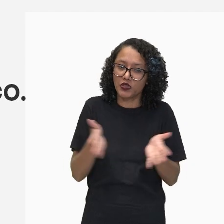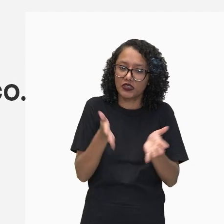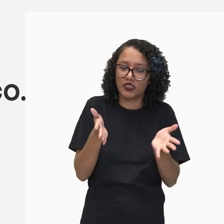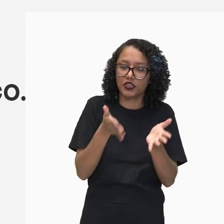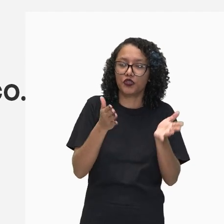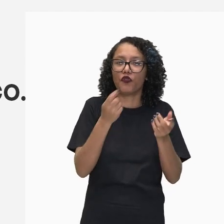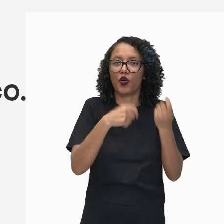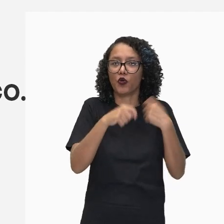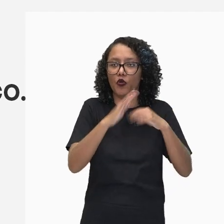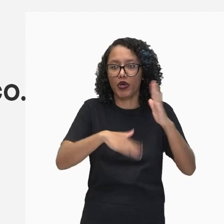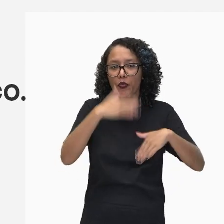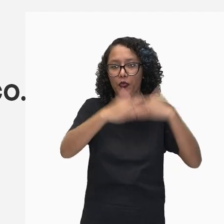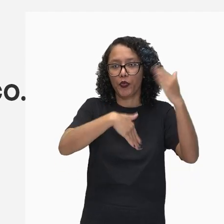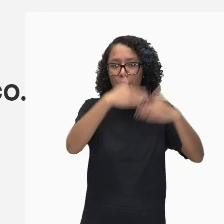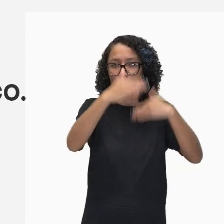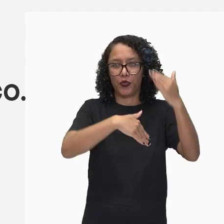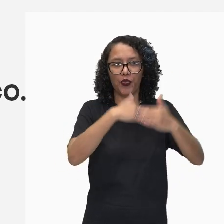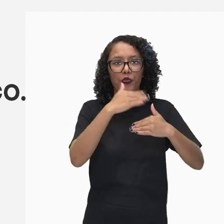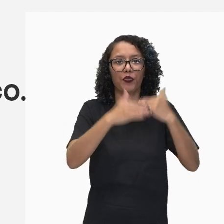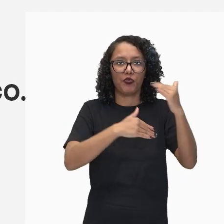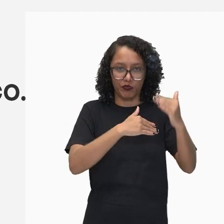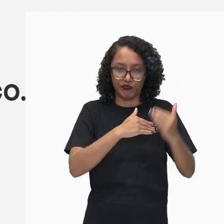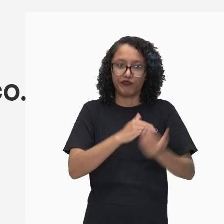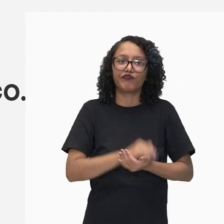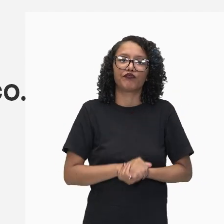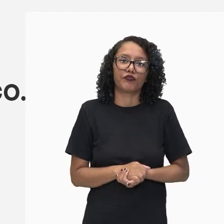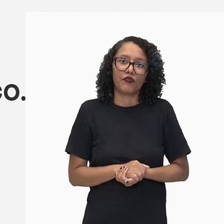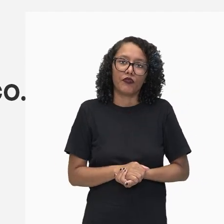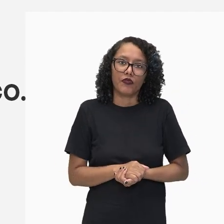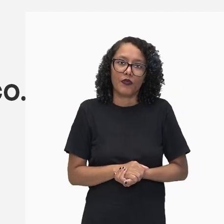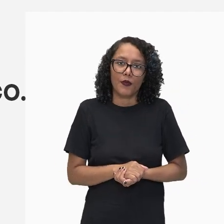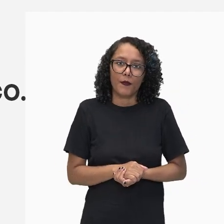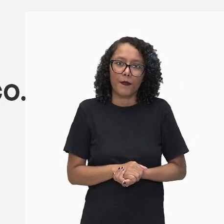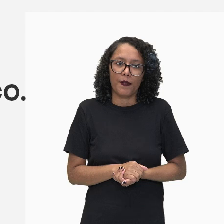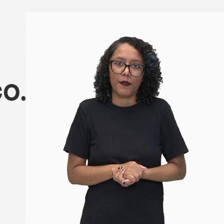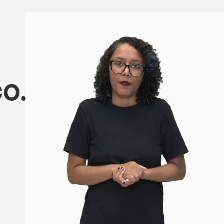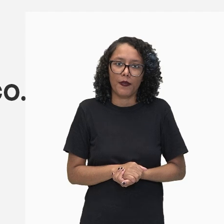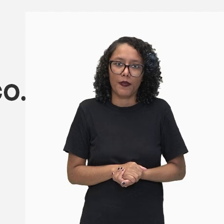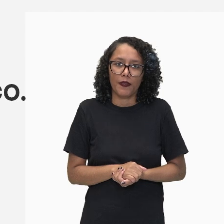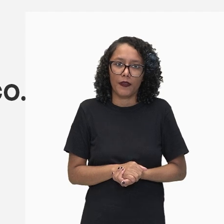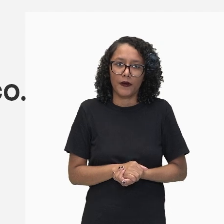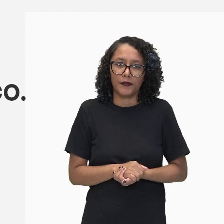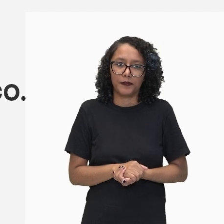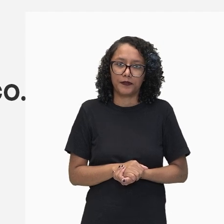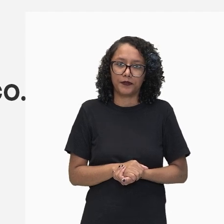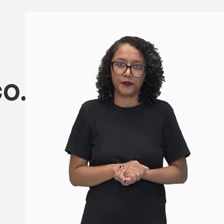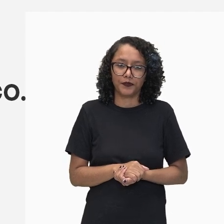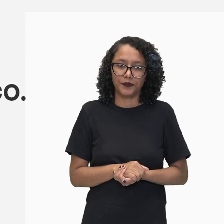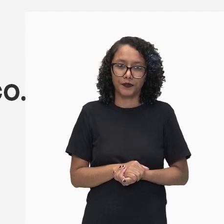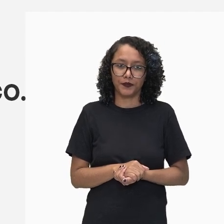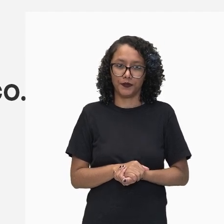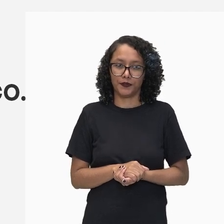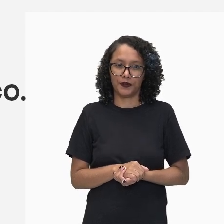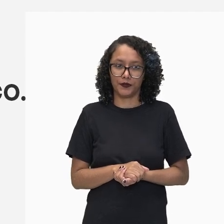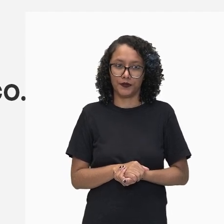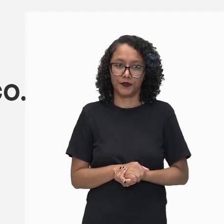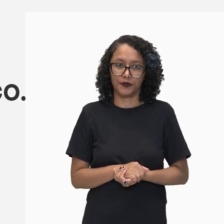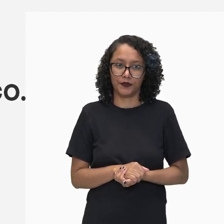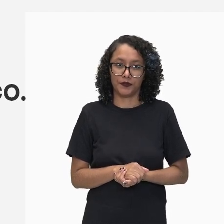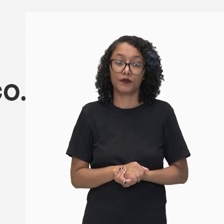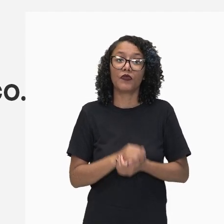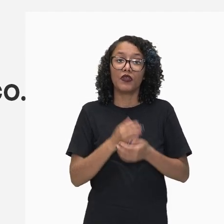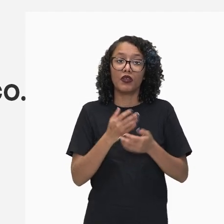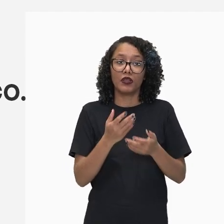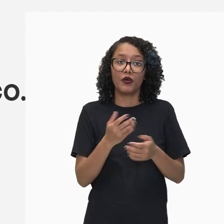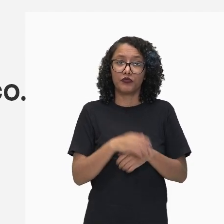a crescer cada vez mais. Agora, além de as pessoas, né, estarem realmente